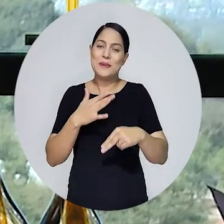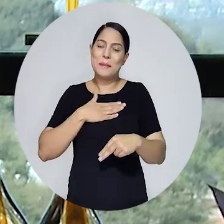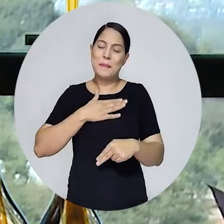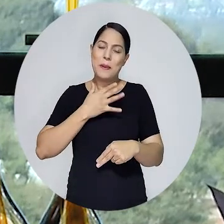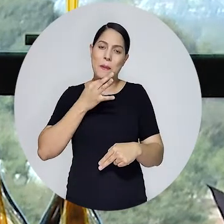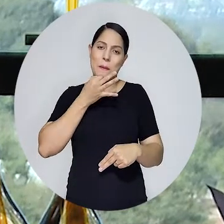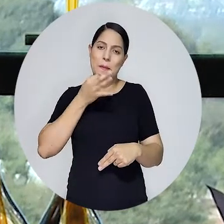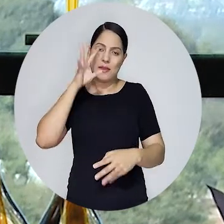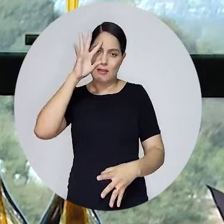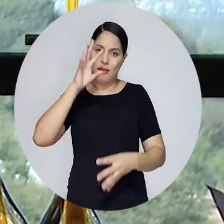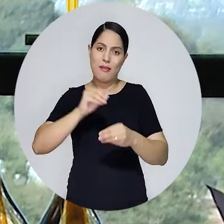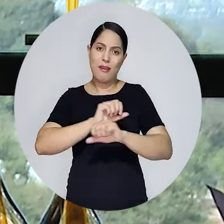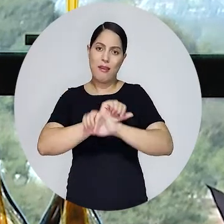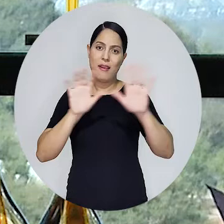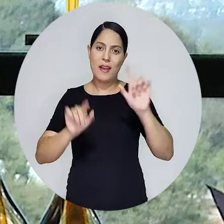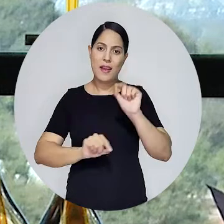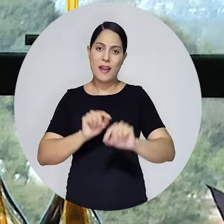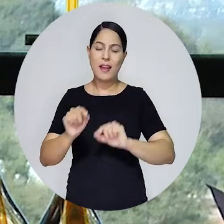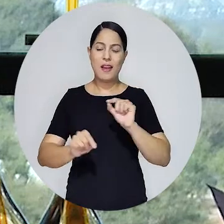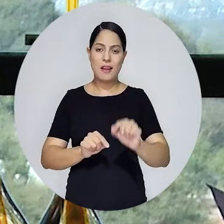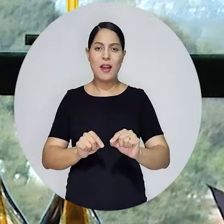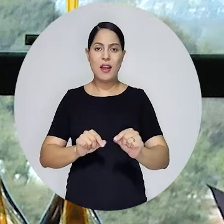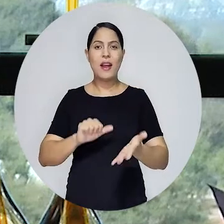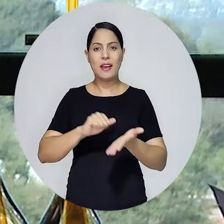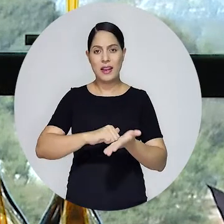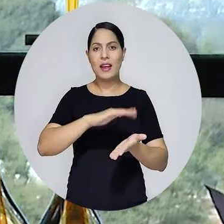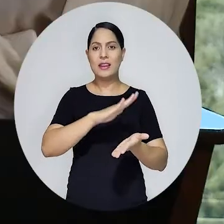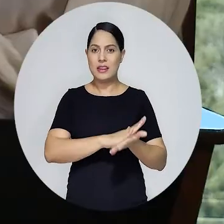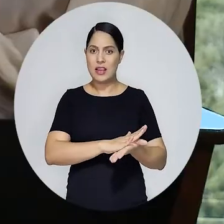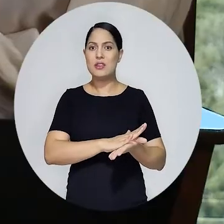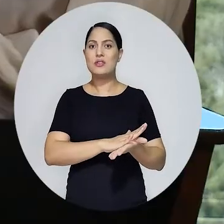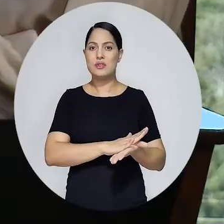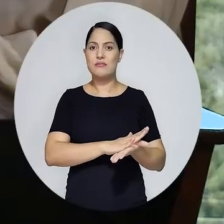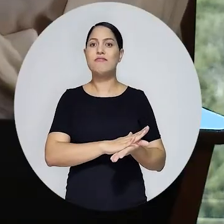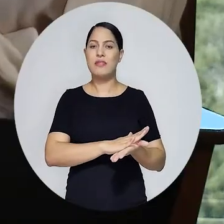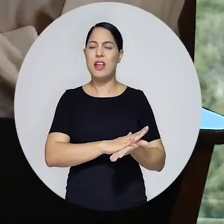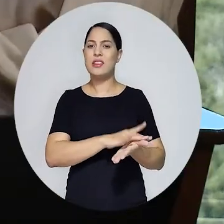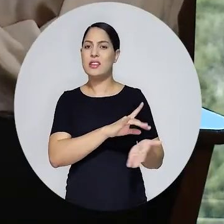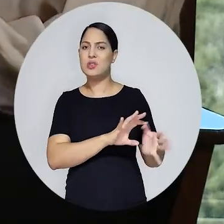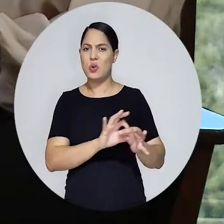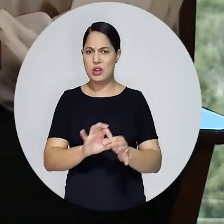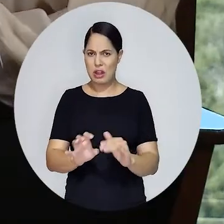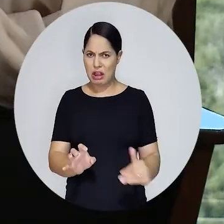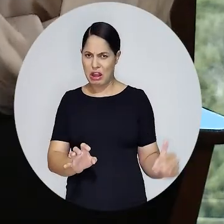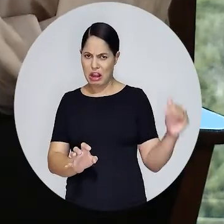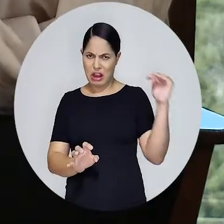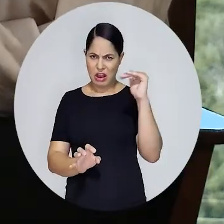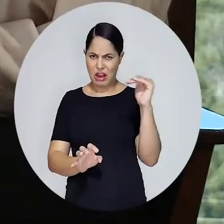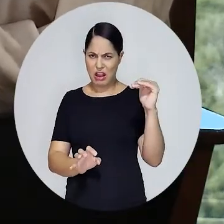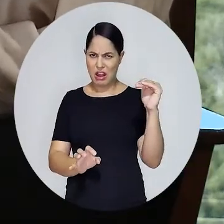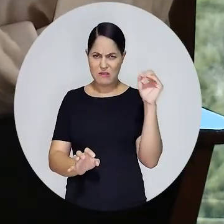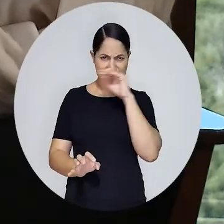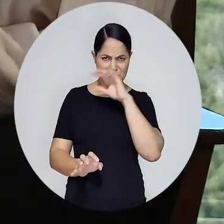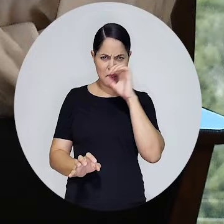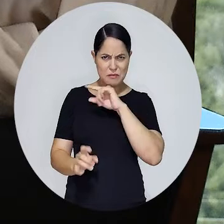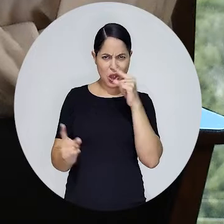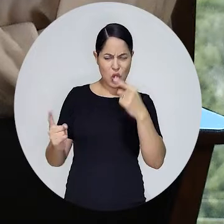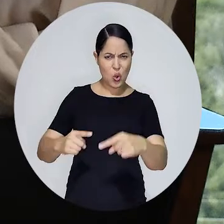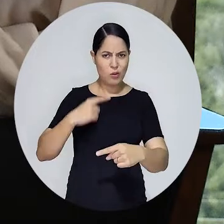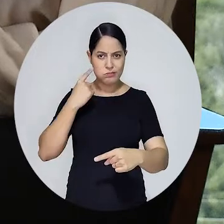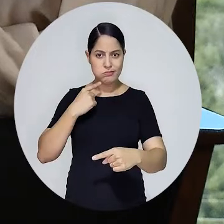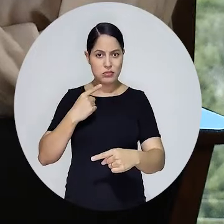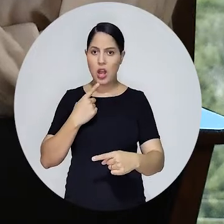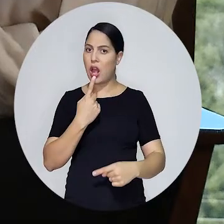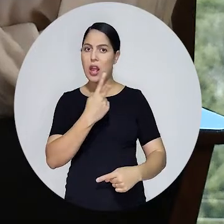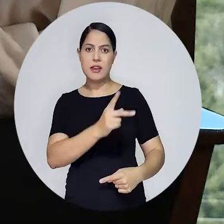entenda na minha concepção é o Cadastro Nacional de Violadores de Prerrogativas. Talvez seja aí a mudança de chave e a gente possa ter esse diálogo importante,